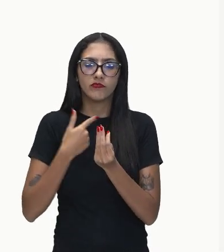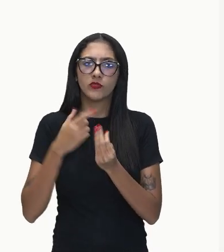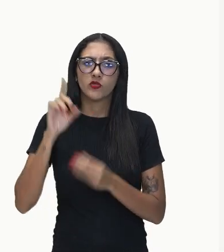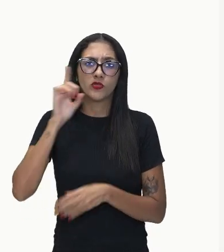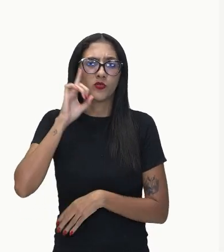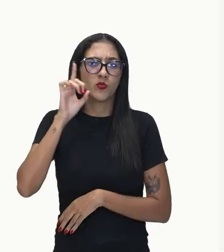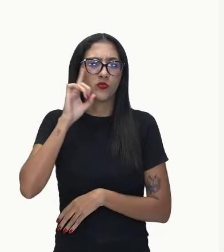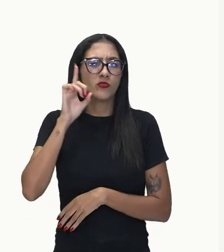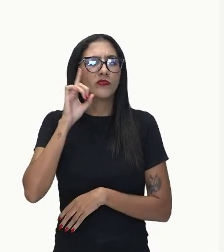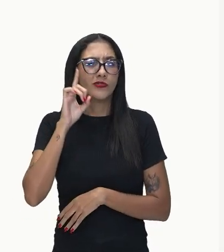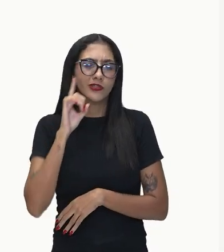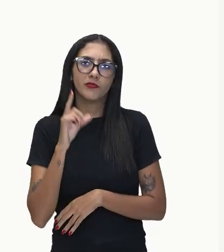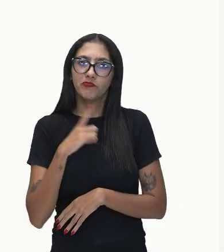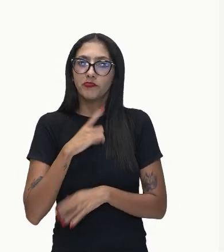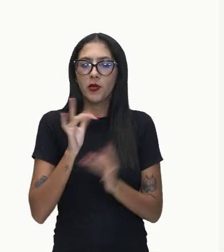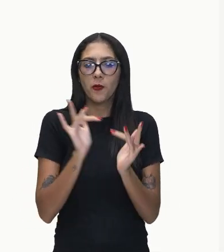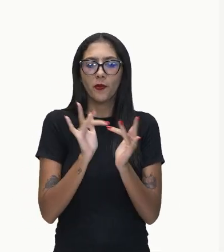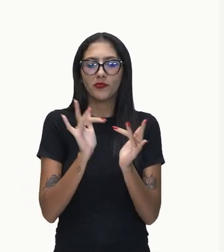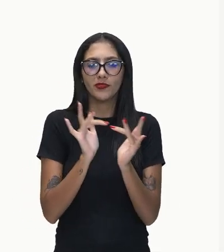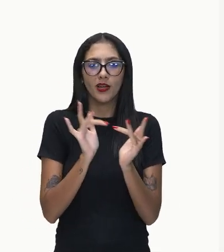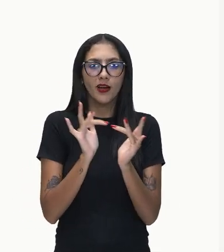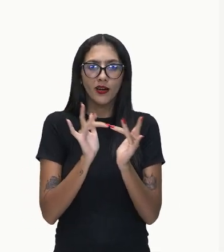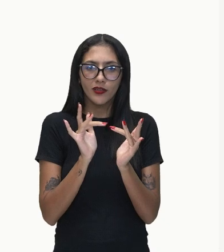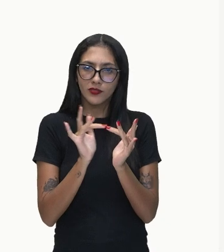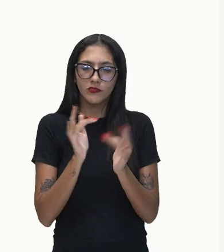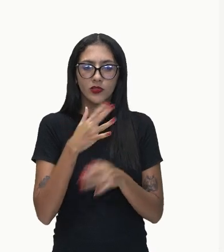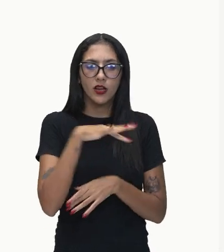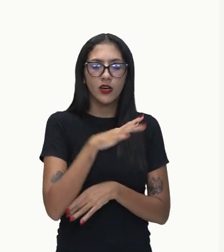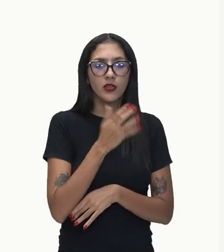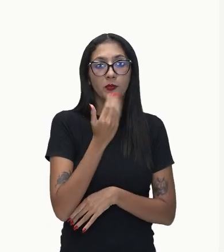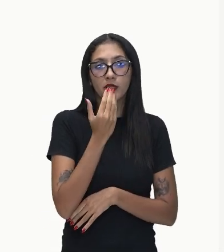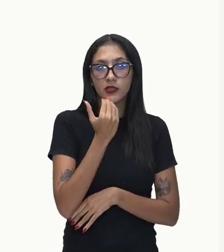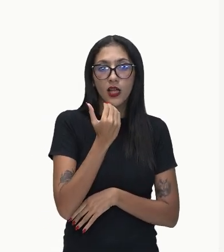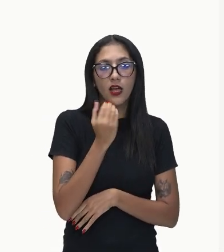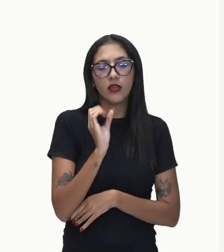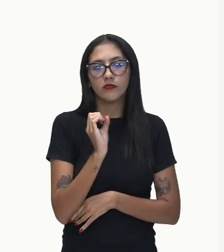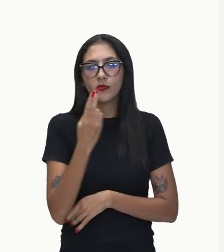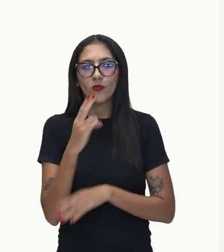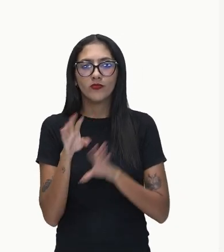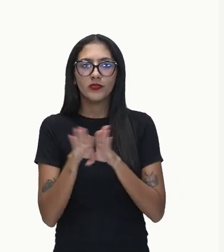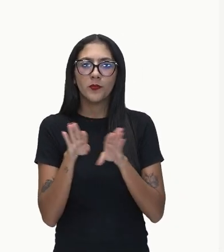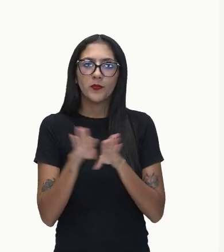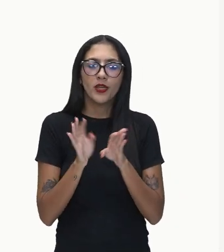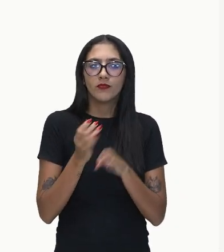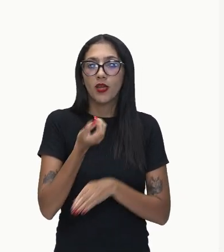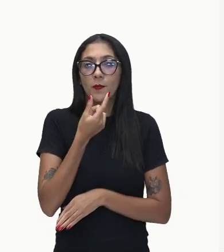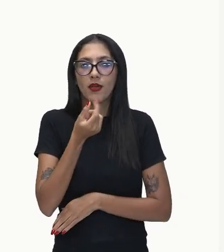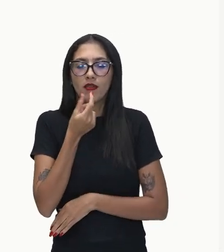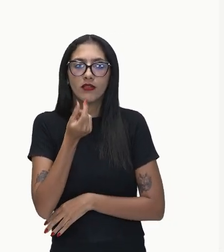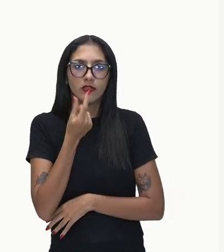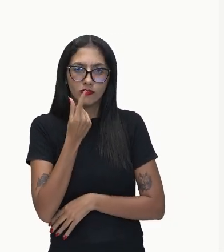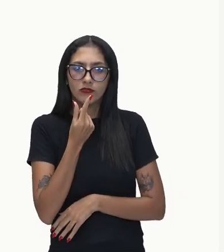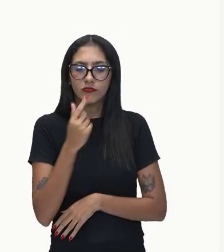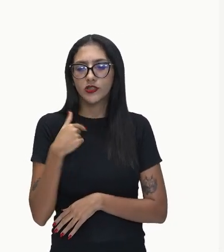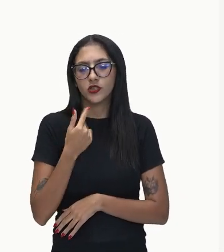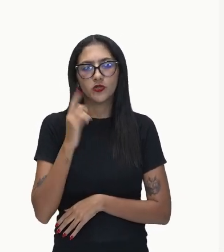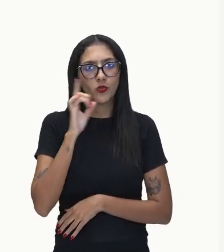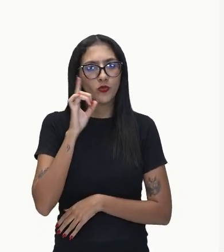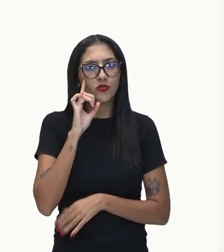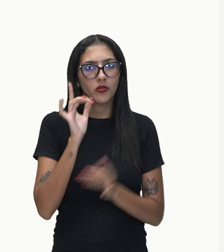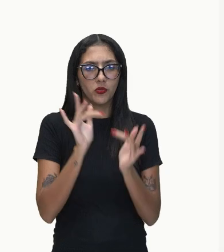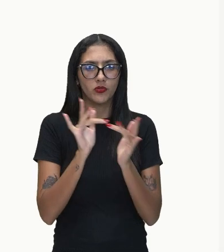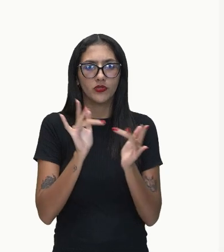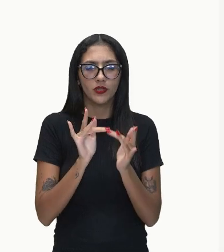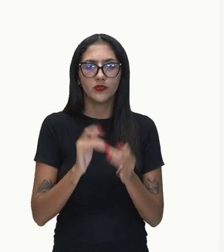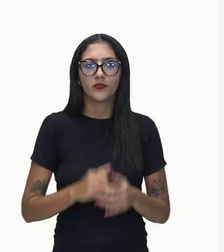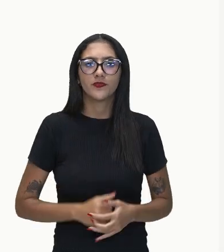no nosso dia a dia, na indústria alimentícia, na indústria de medicamentos. Mas é só aí que a